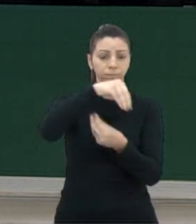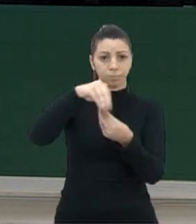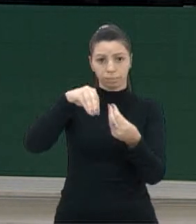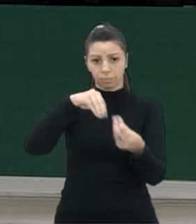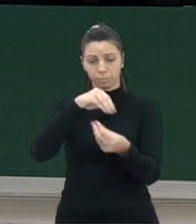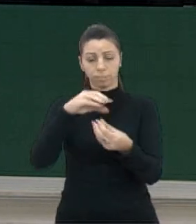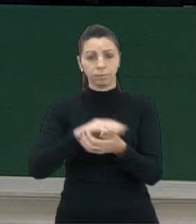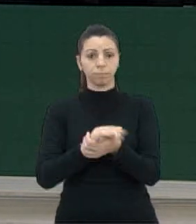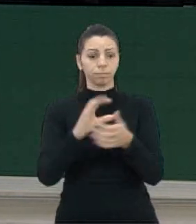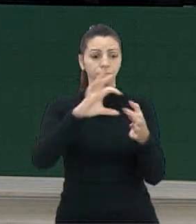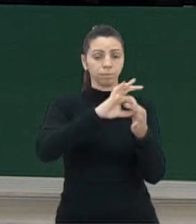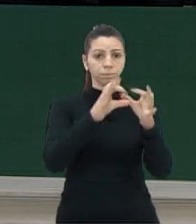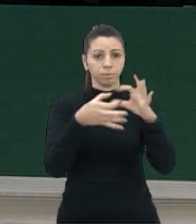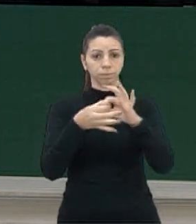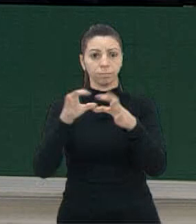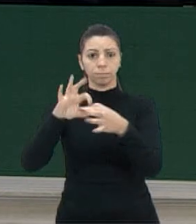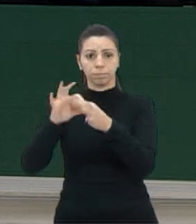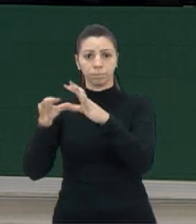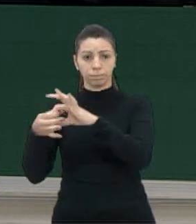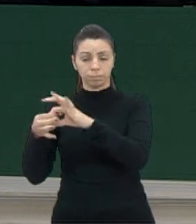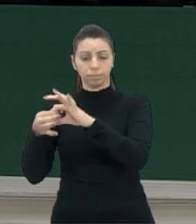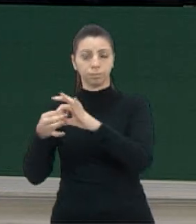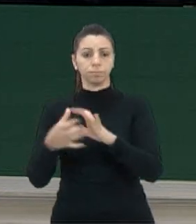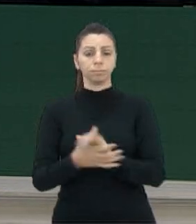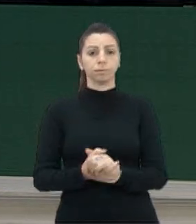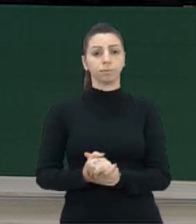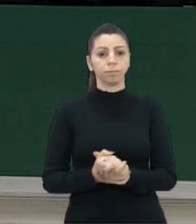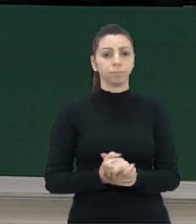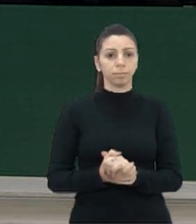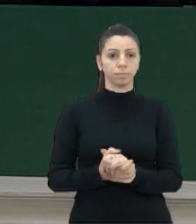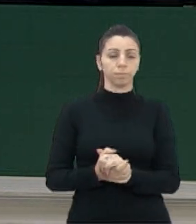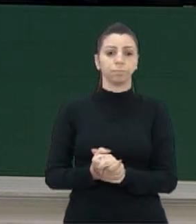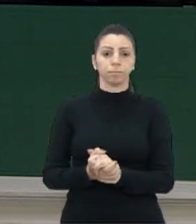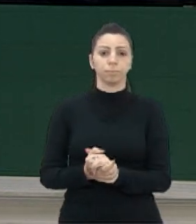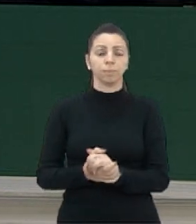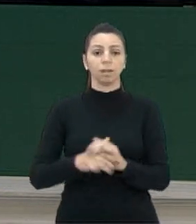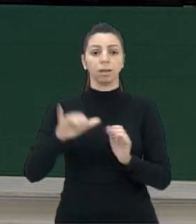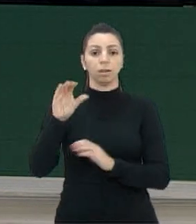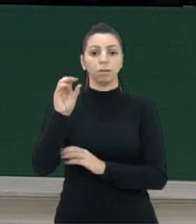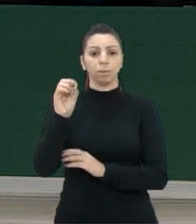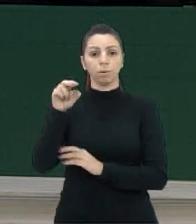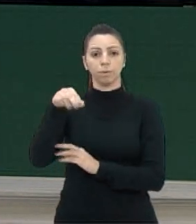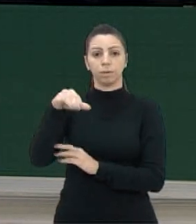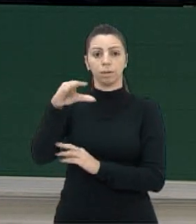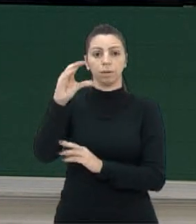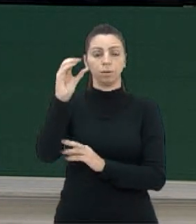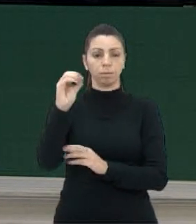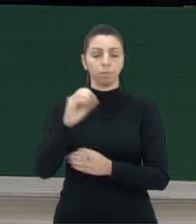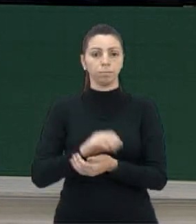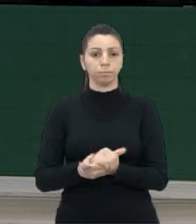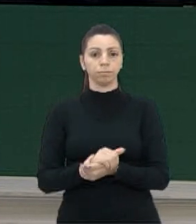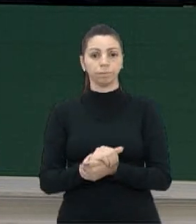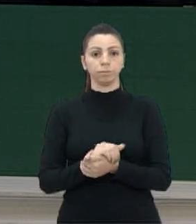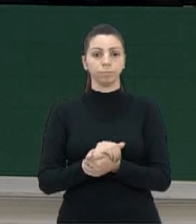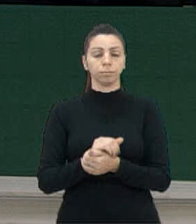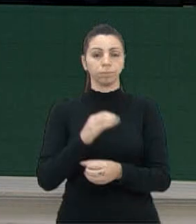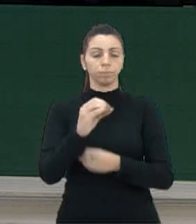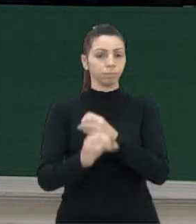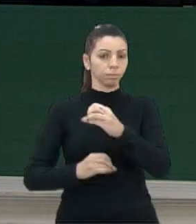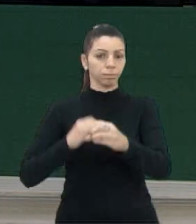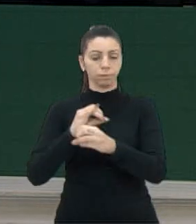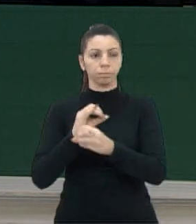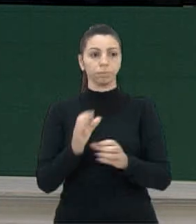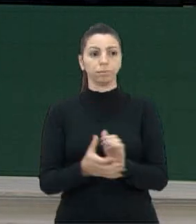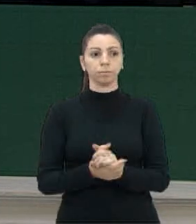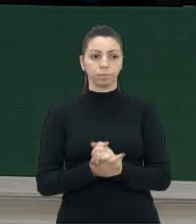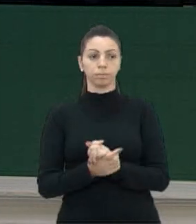por ligações iônicas. Lembra lá do primeiro ano? Então ele é um composto iônico. Então 1 mol de sal de NaCl,